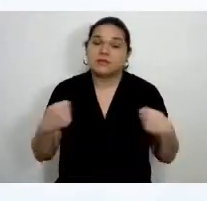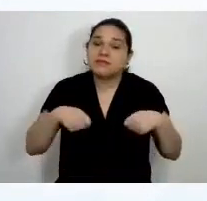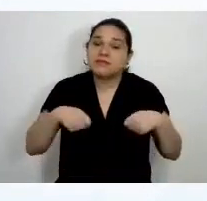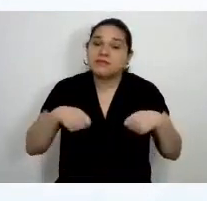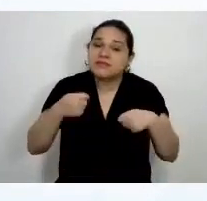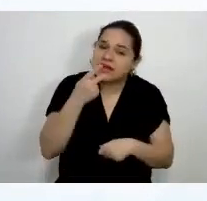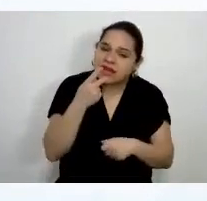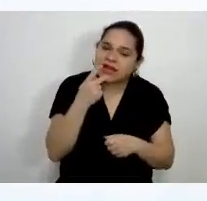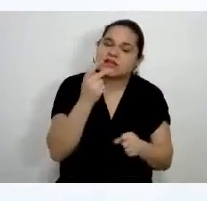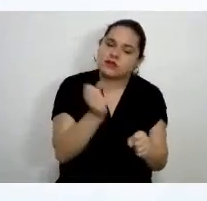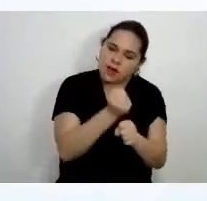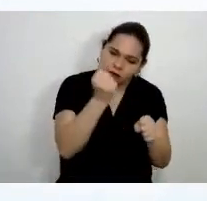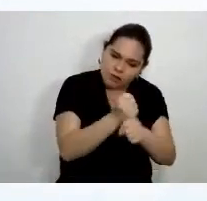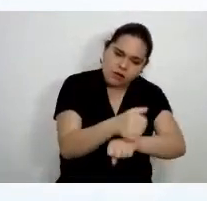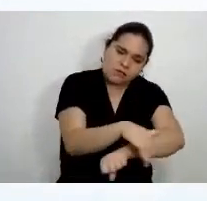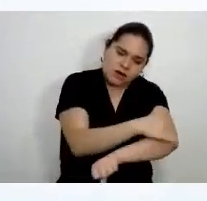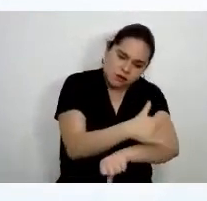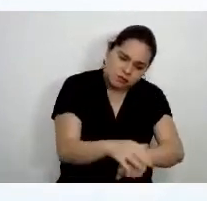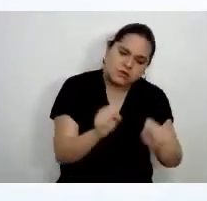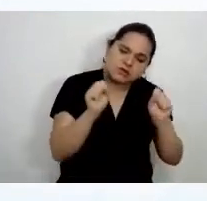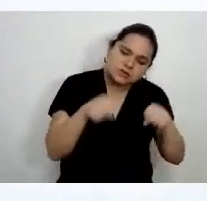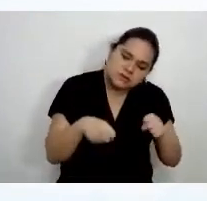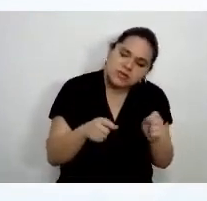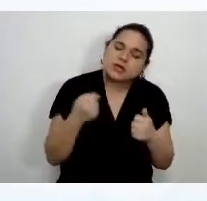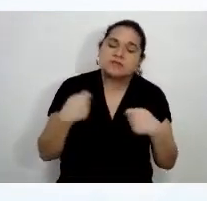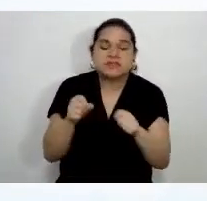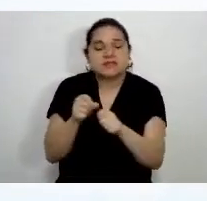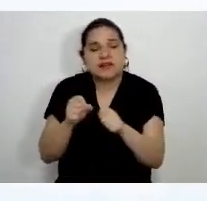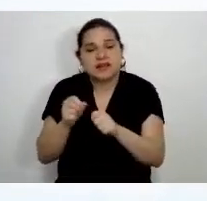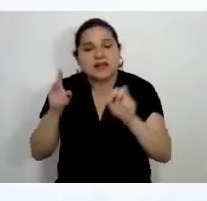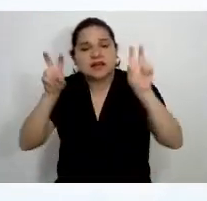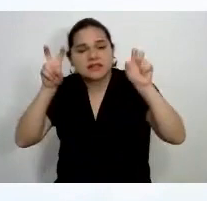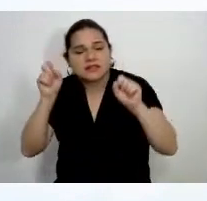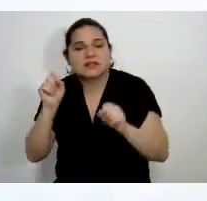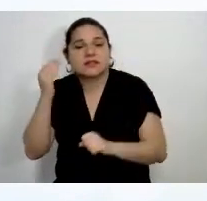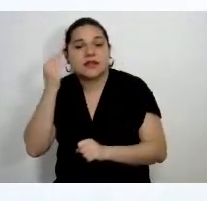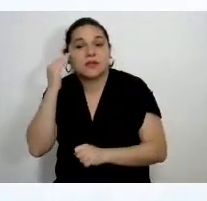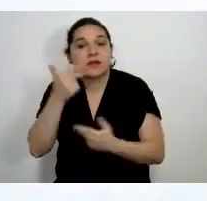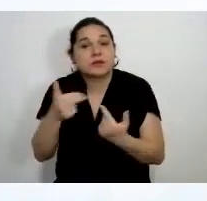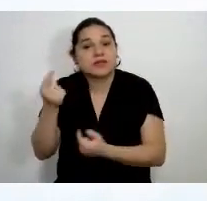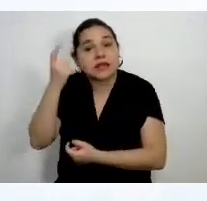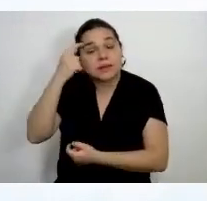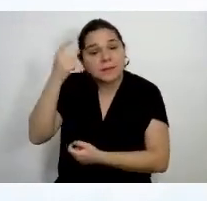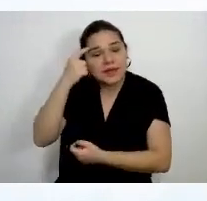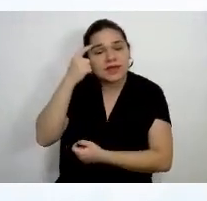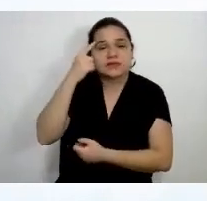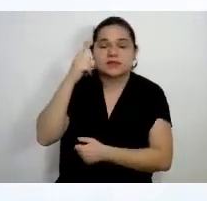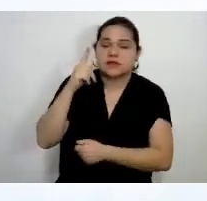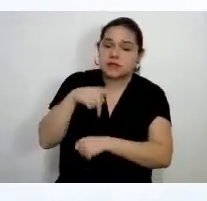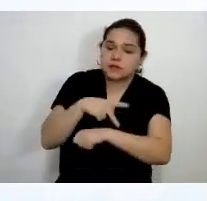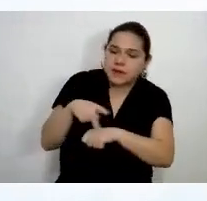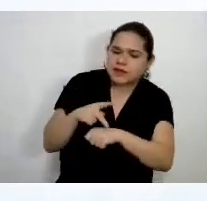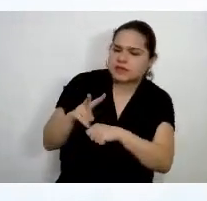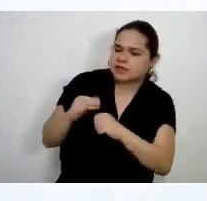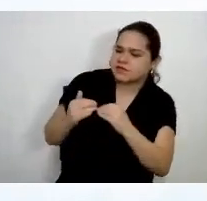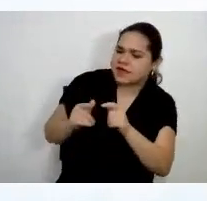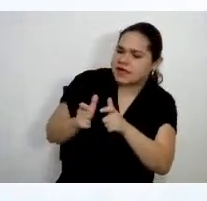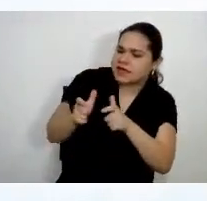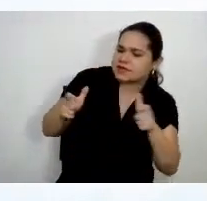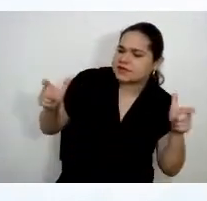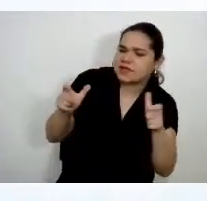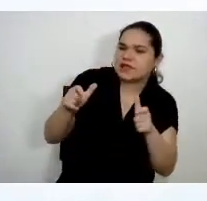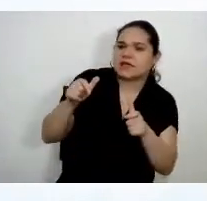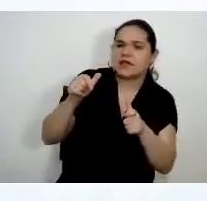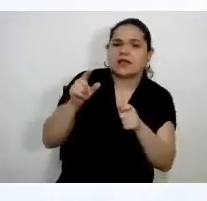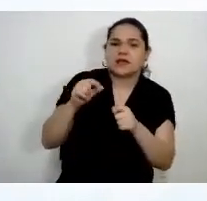ele devia falar sobre o que ele está fazendo, ele devia falar sobre o que ele pensa. O país vai crescer, vai ficar grande, o